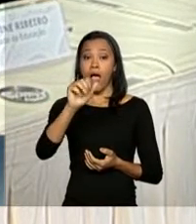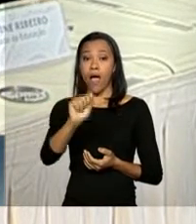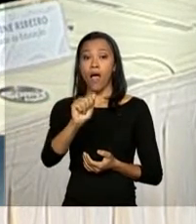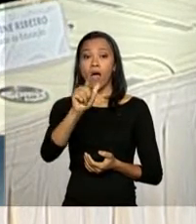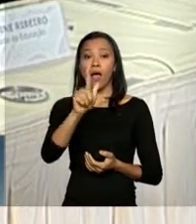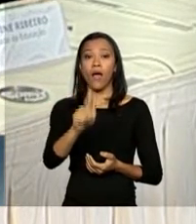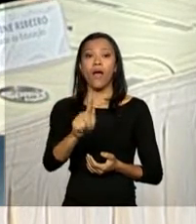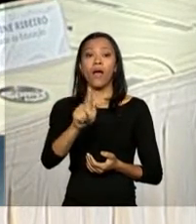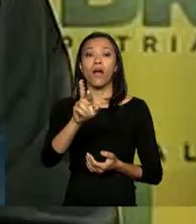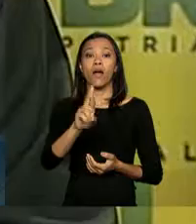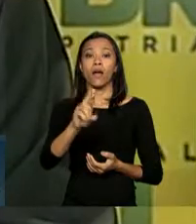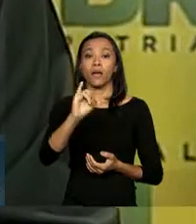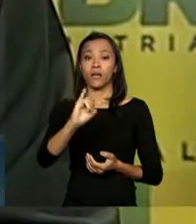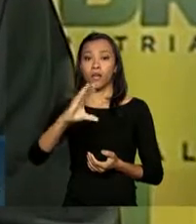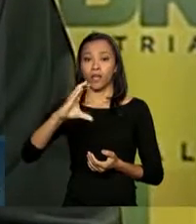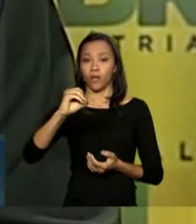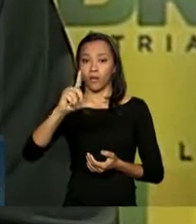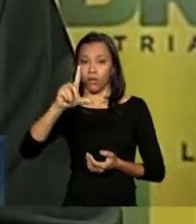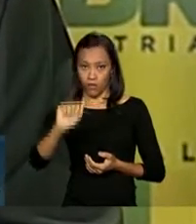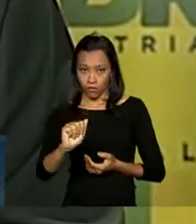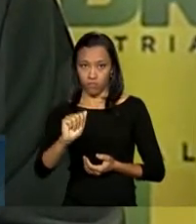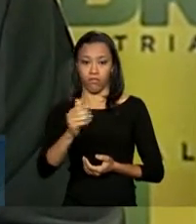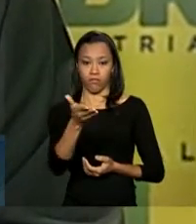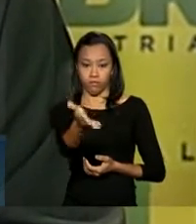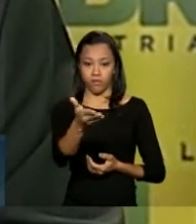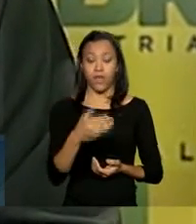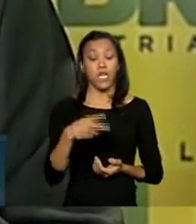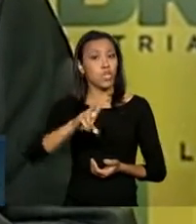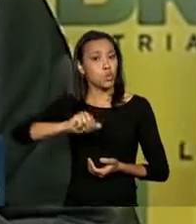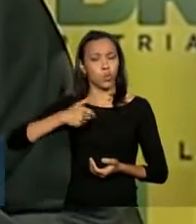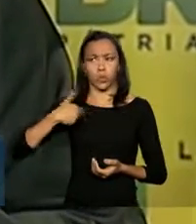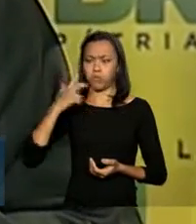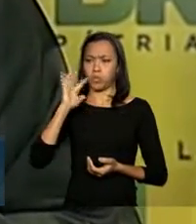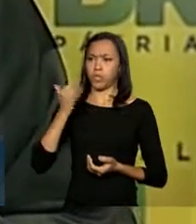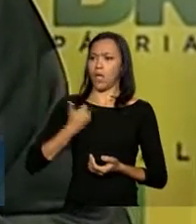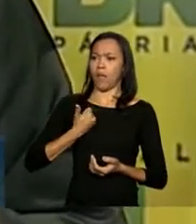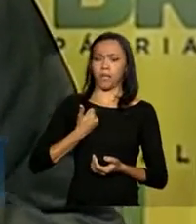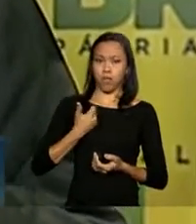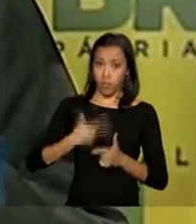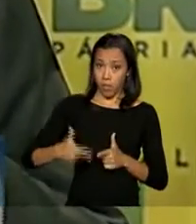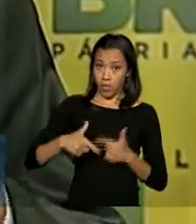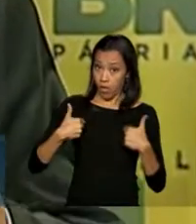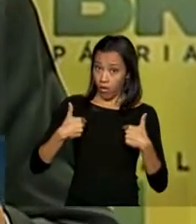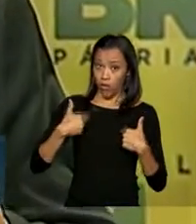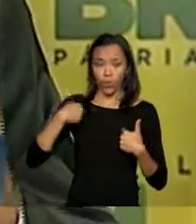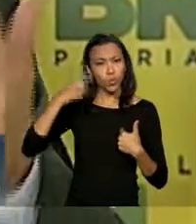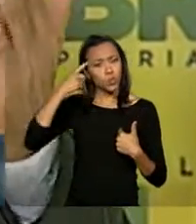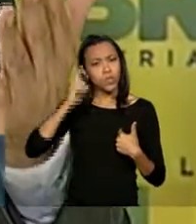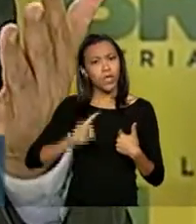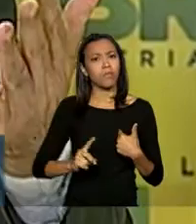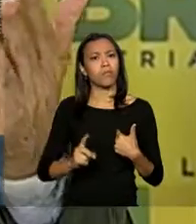gente, eu nunca ouvi falar de escola de família agrícola. Problema meu, quer dizer,